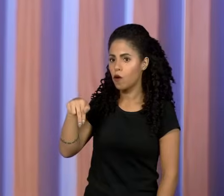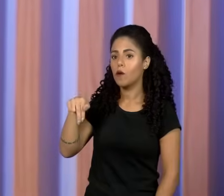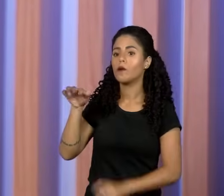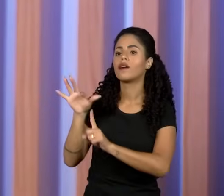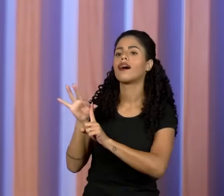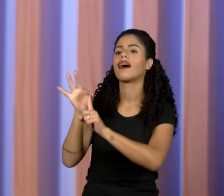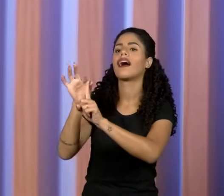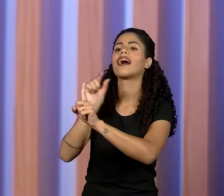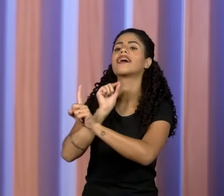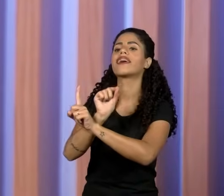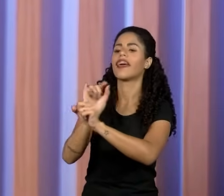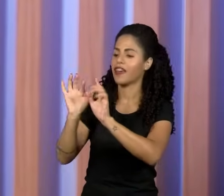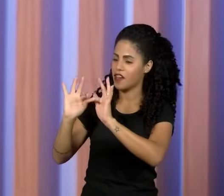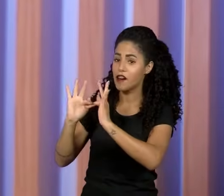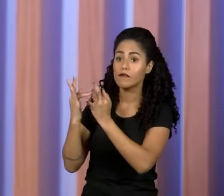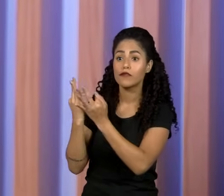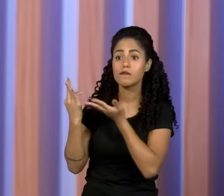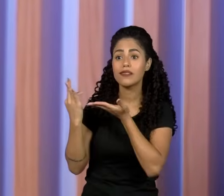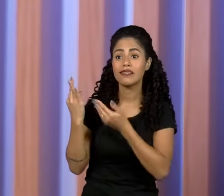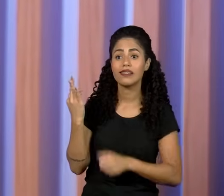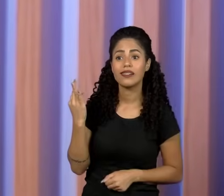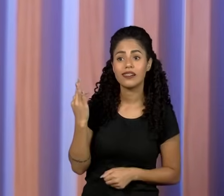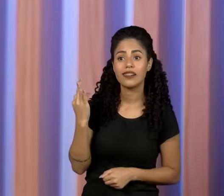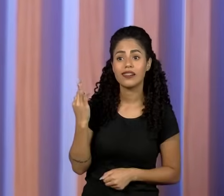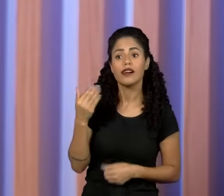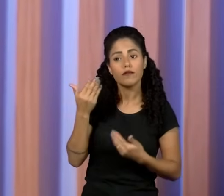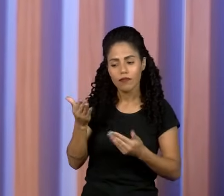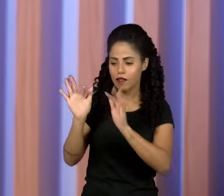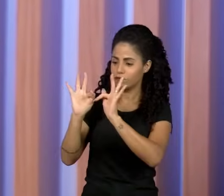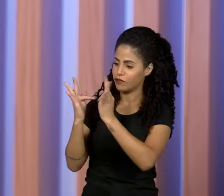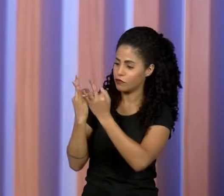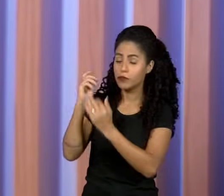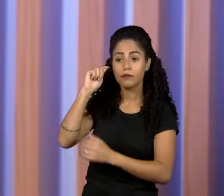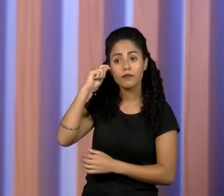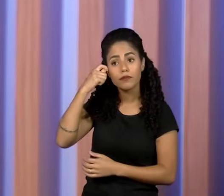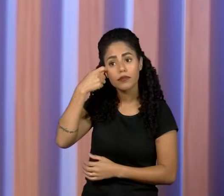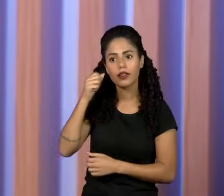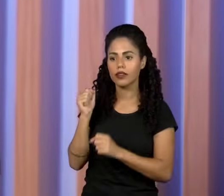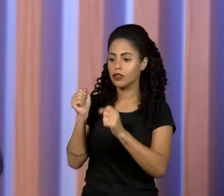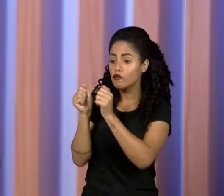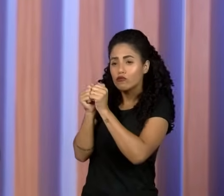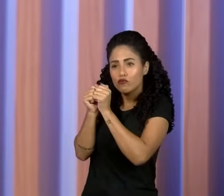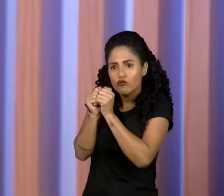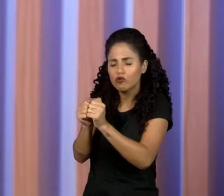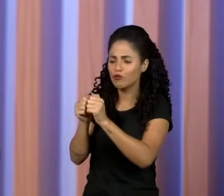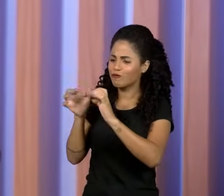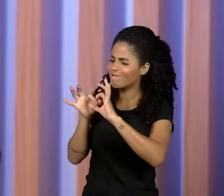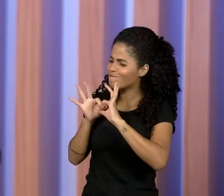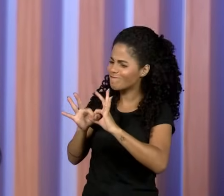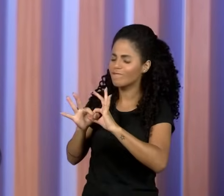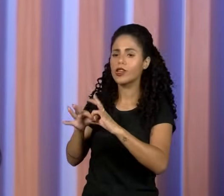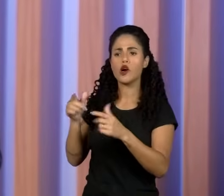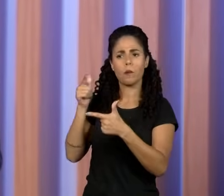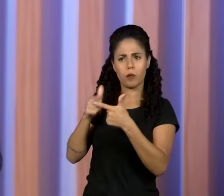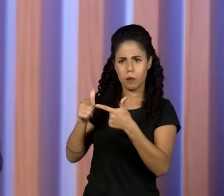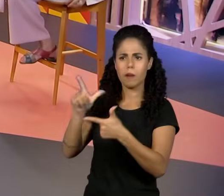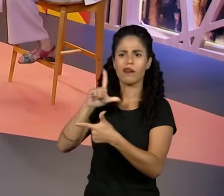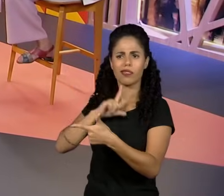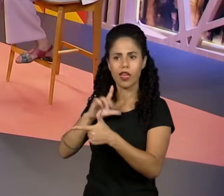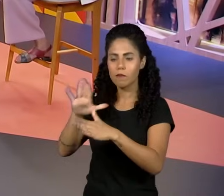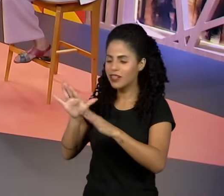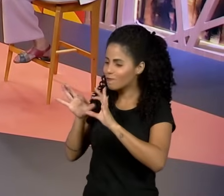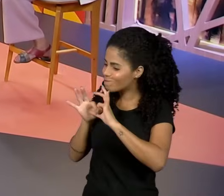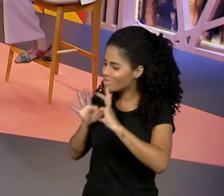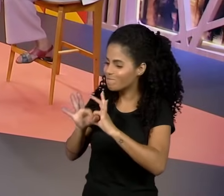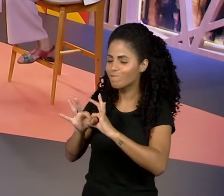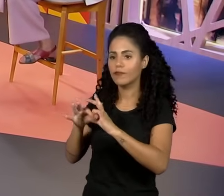para mim o protagonismo dessa série é uma família negra que junta, apesar de tudo, consegue